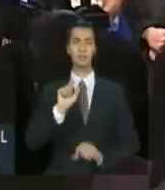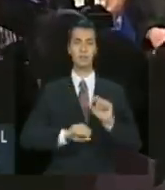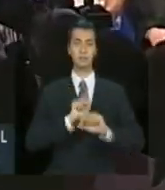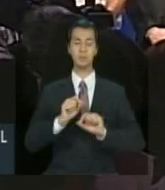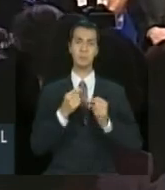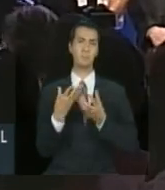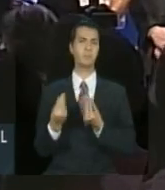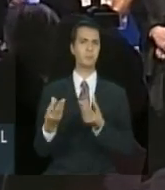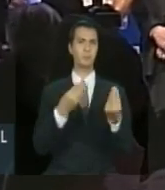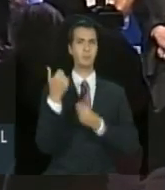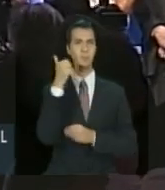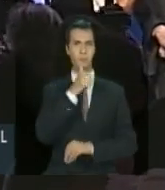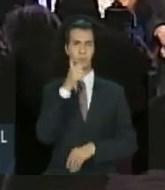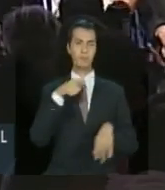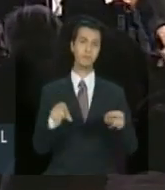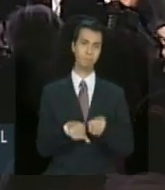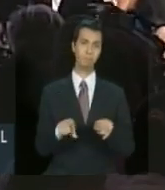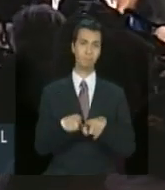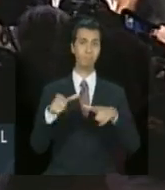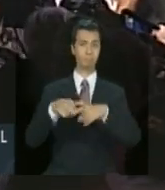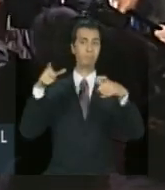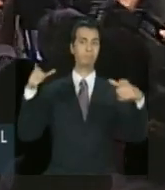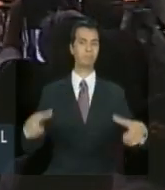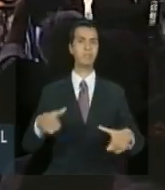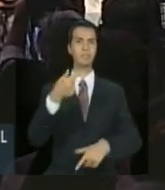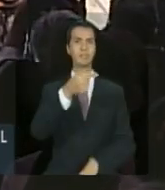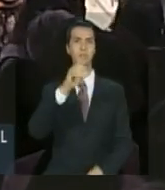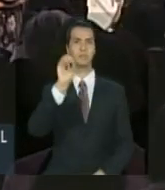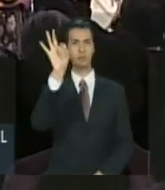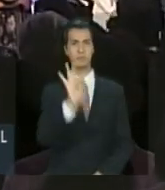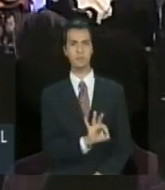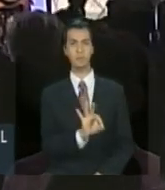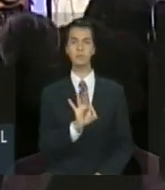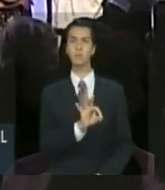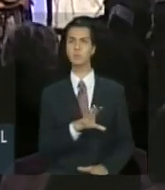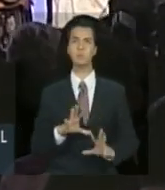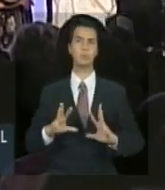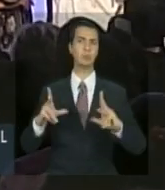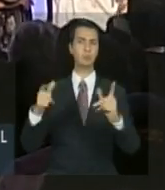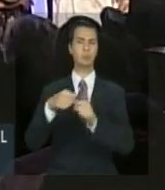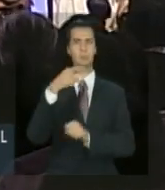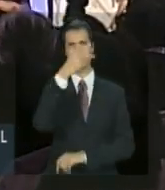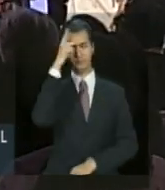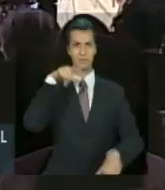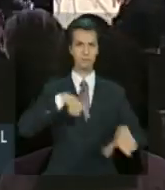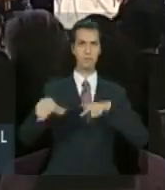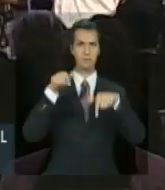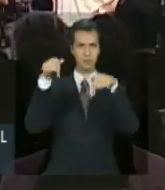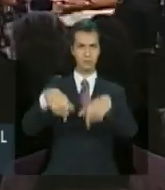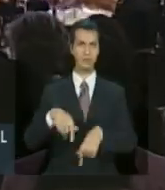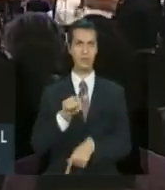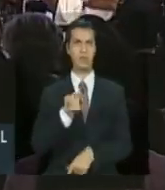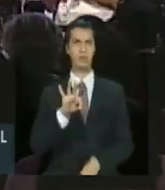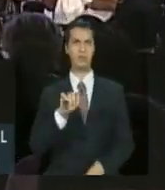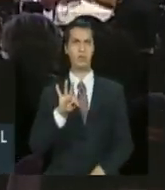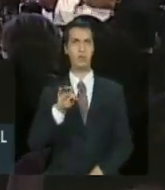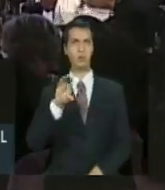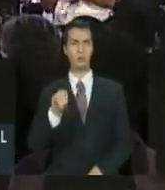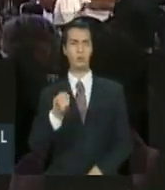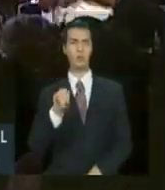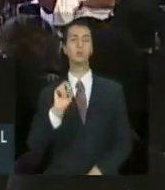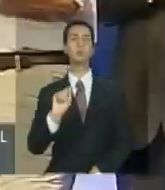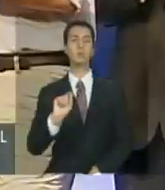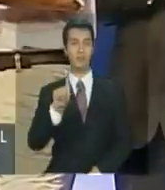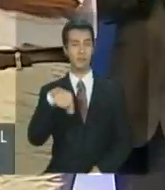muitas e muitas mulheres, né? Mais de 70% de todas as pessoas que trabalham na Atento são